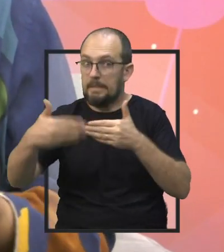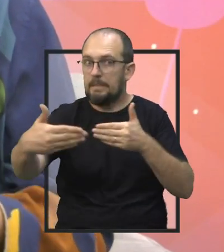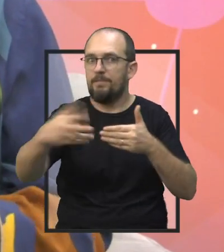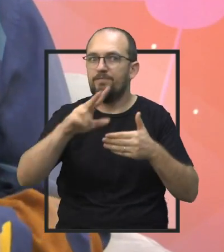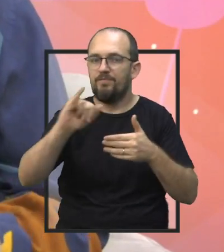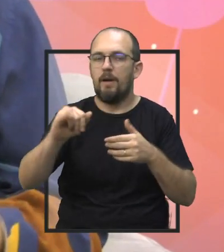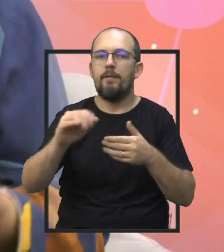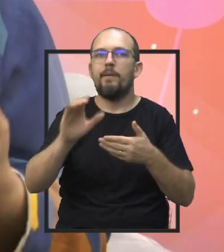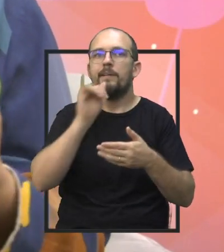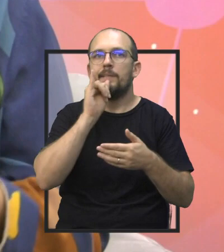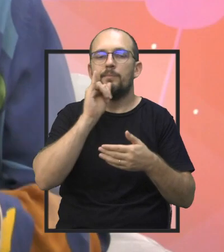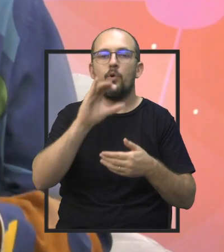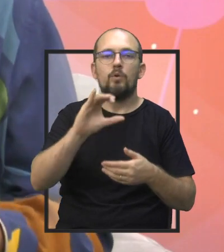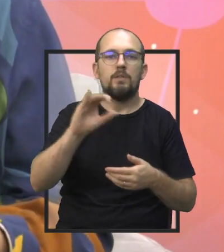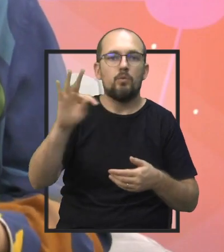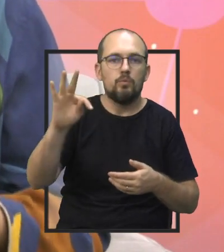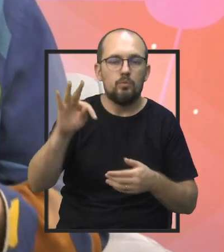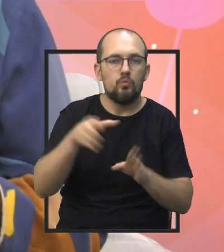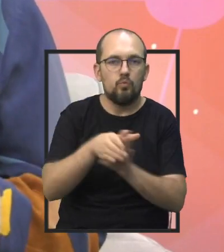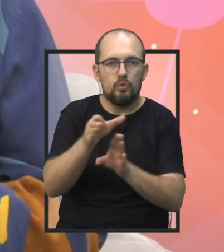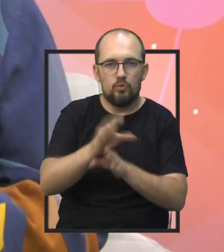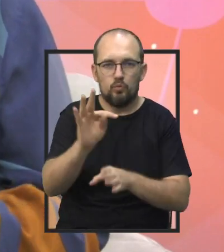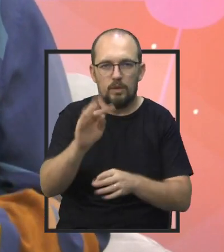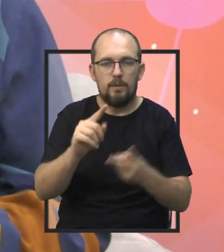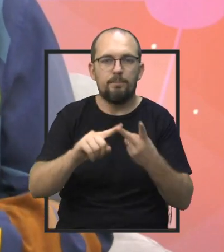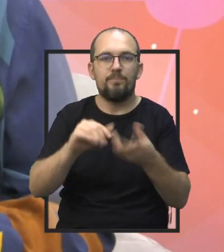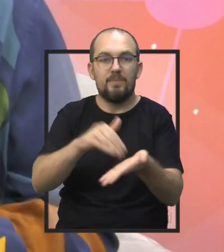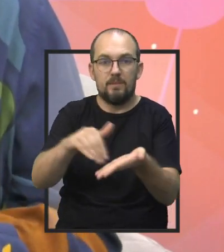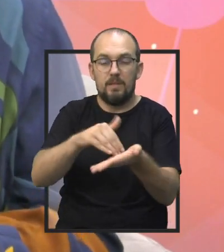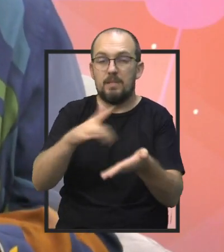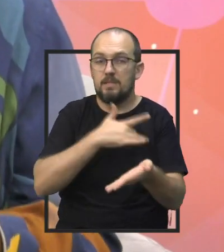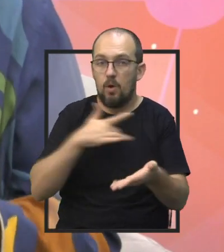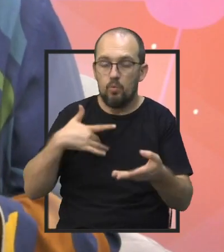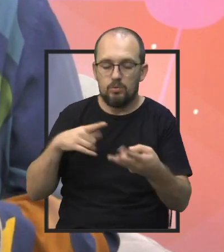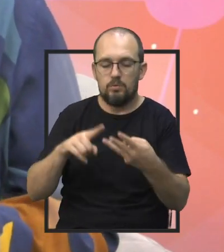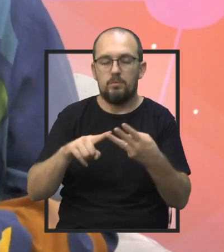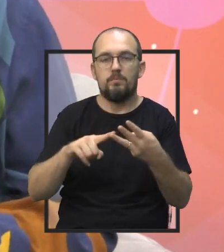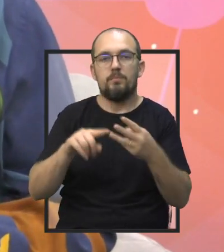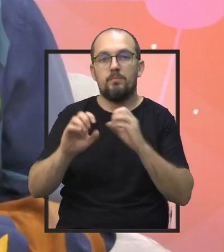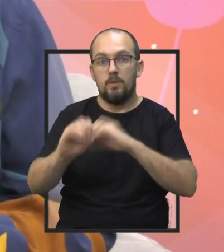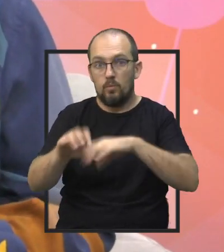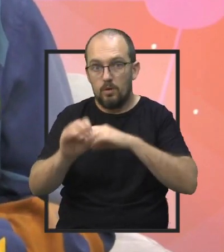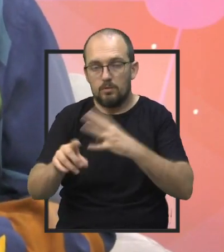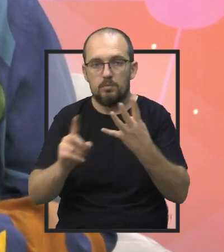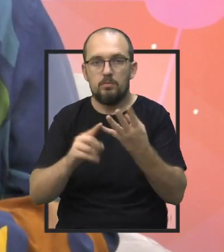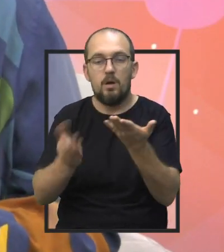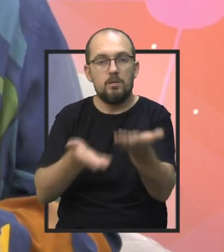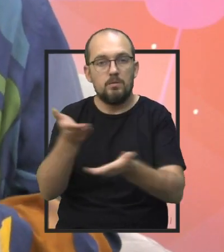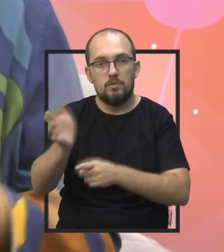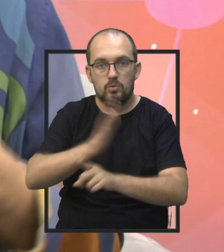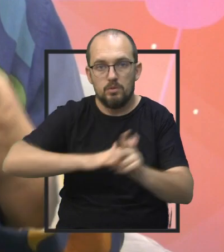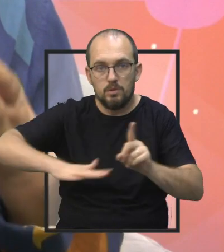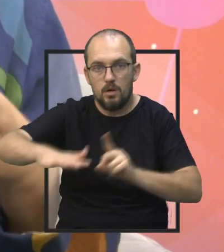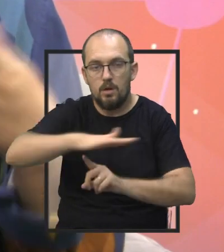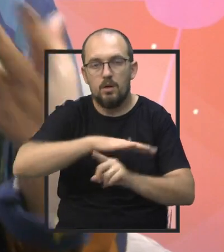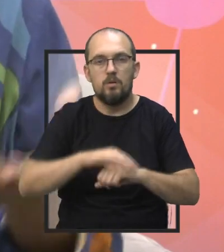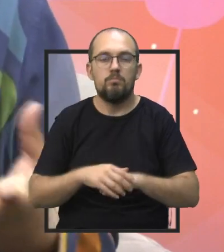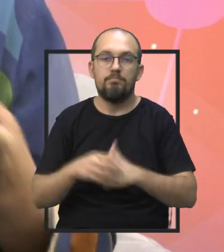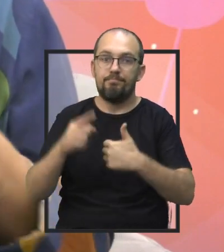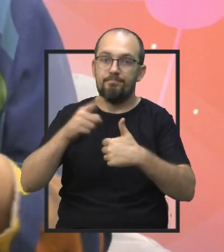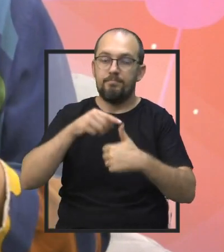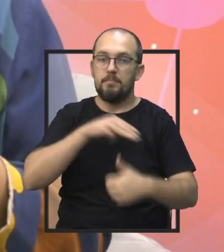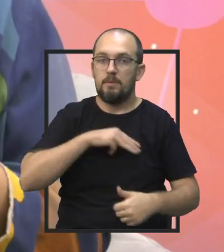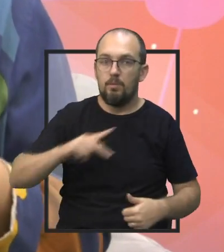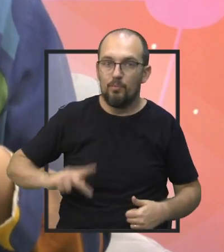né? O Conselho Tutelar, Secretaria de Saúde, Secretaria de Educação, de Assistência Social,